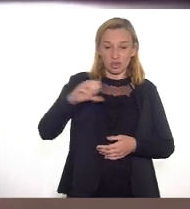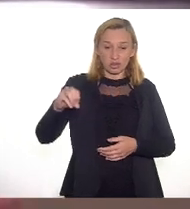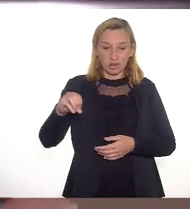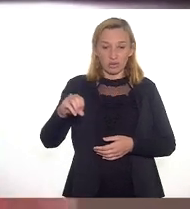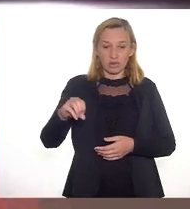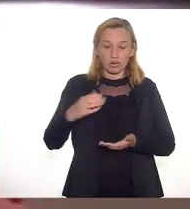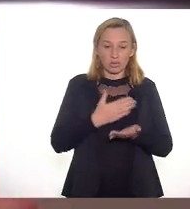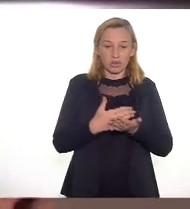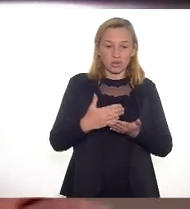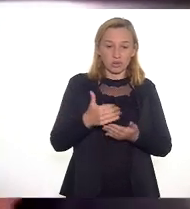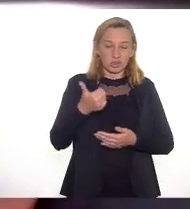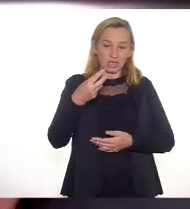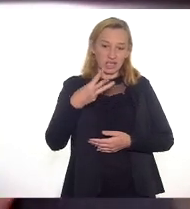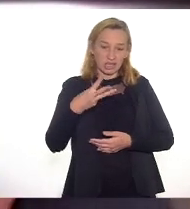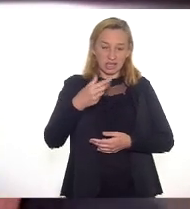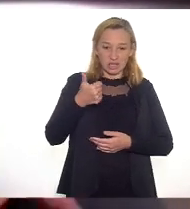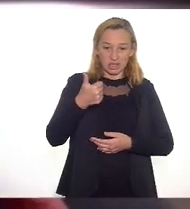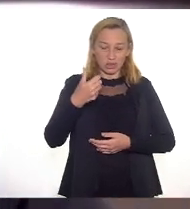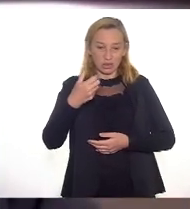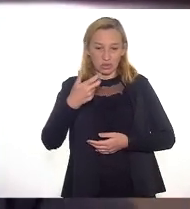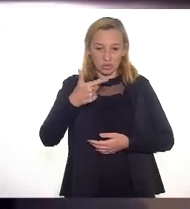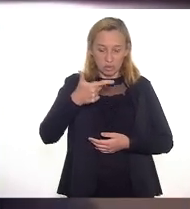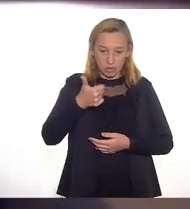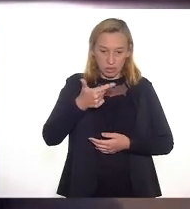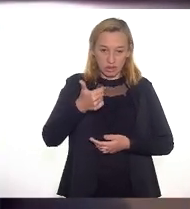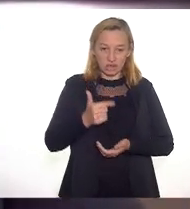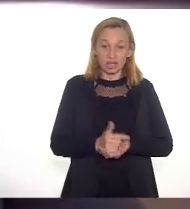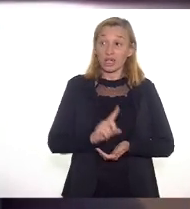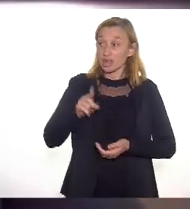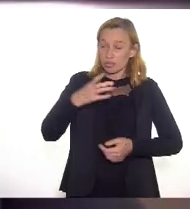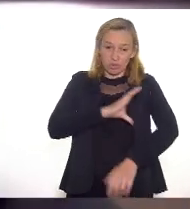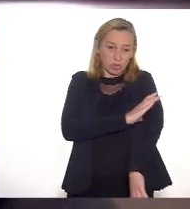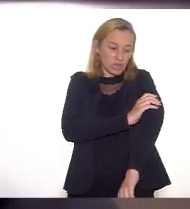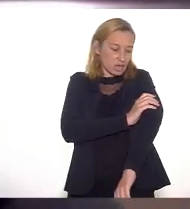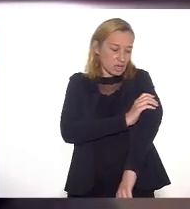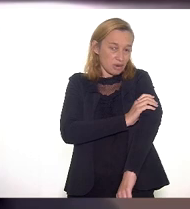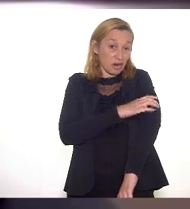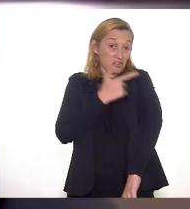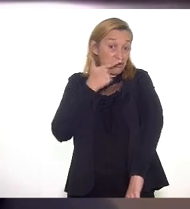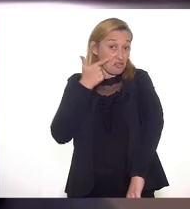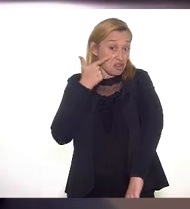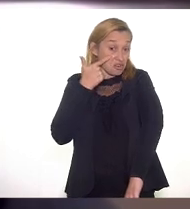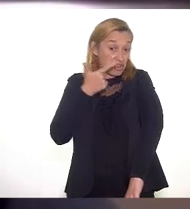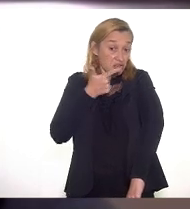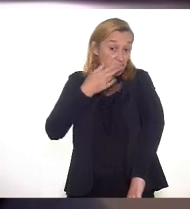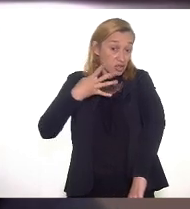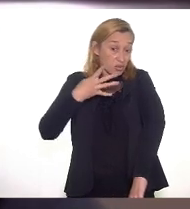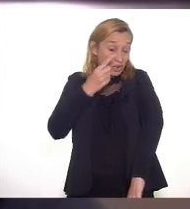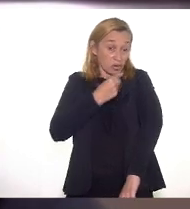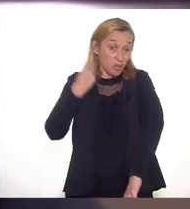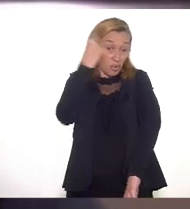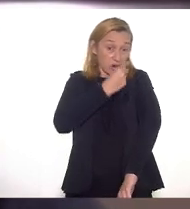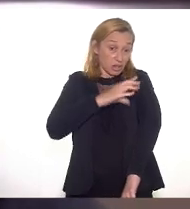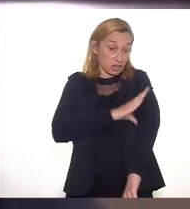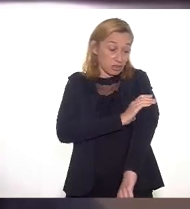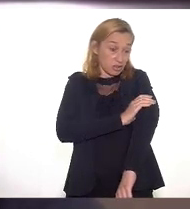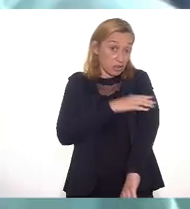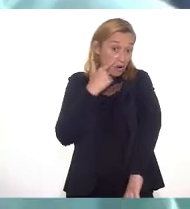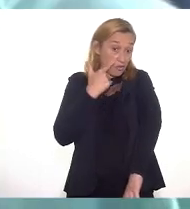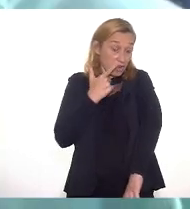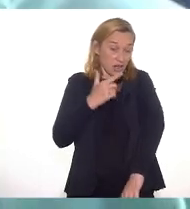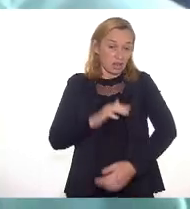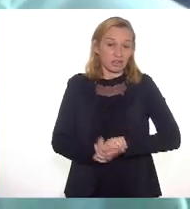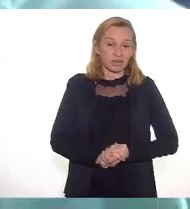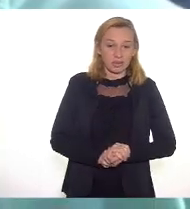botei aquela coisa que você monitora 24 horas, volts, né? A culpa é